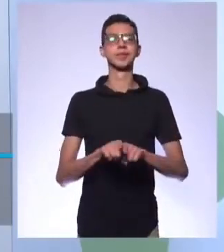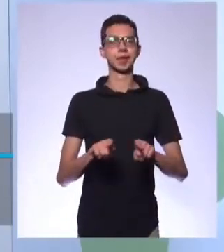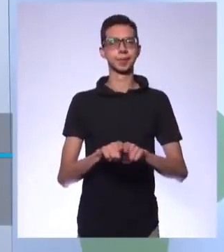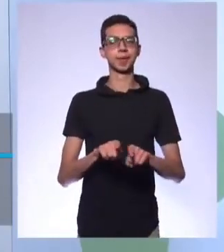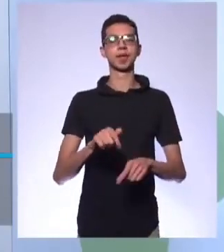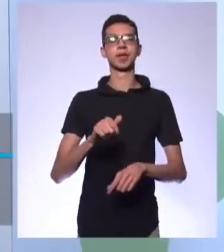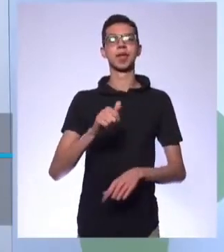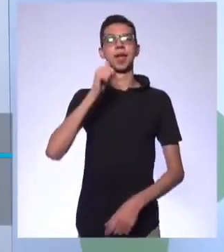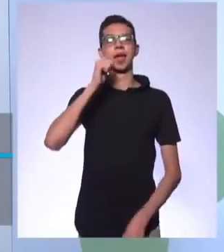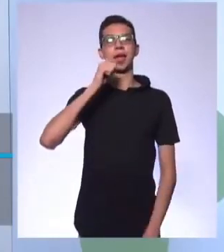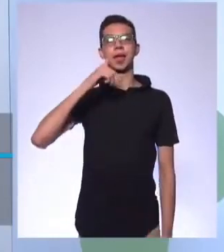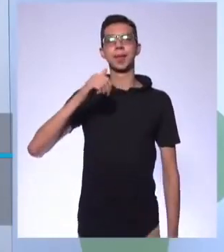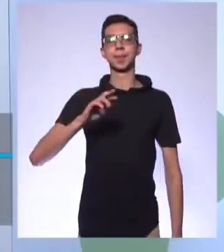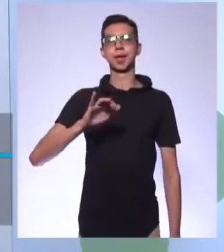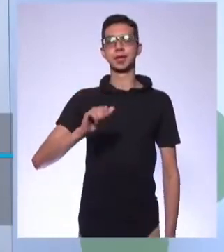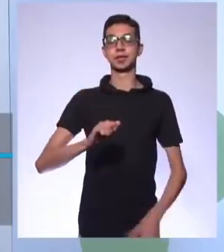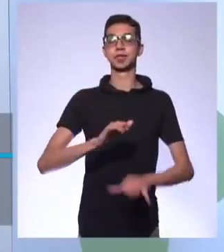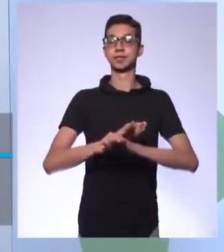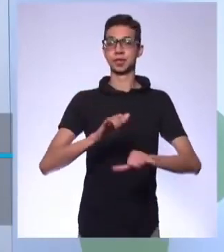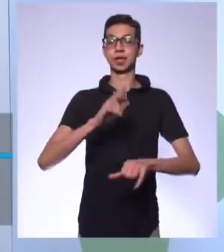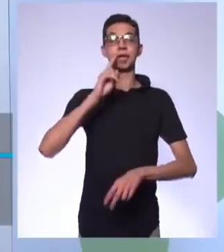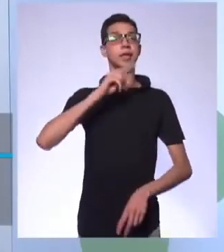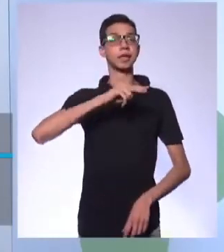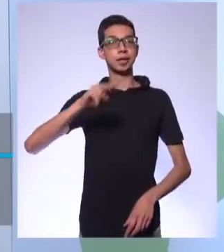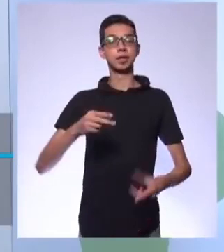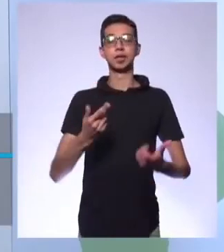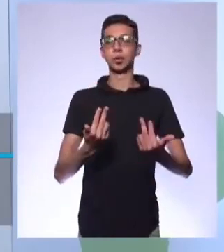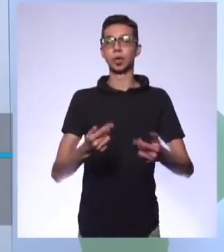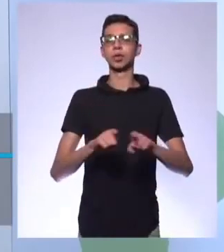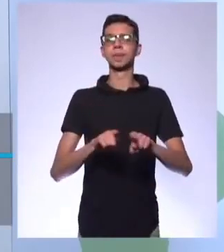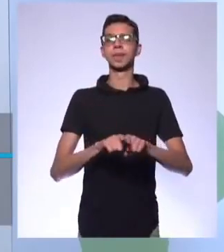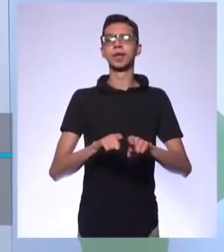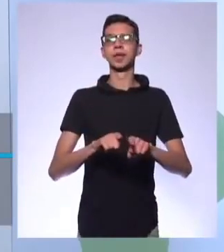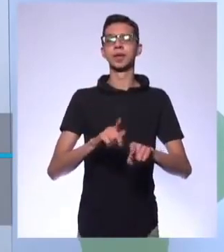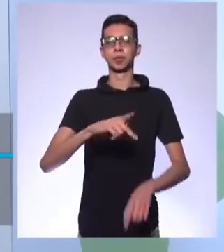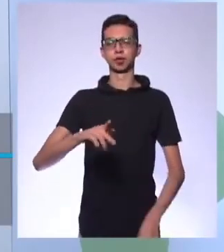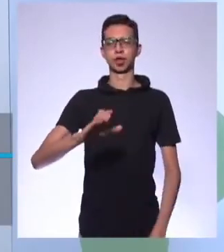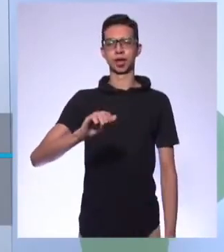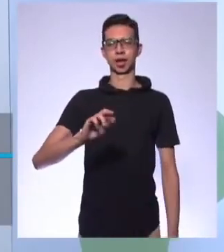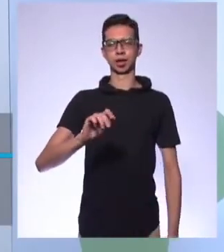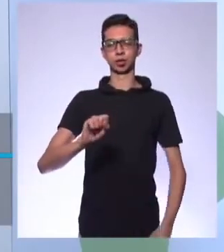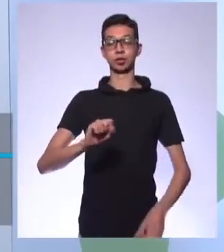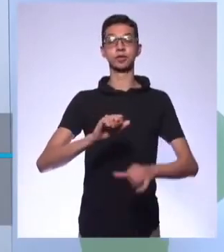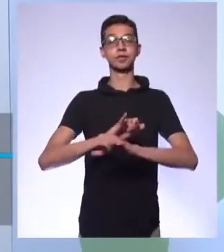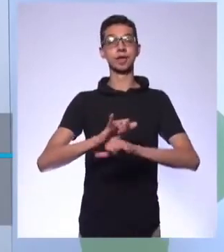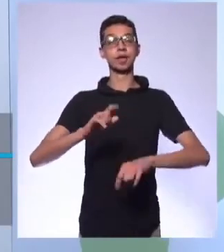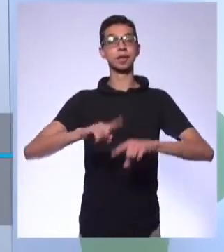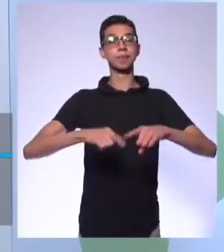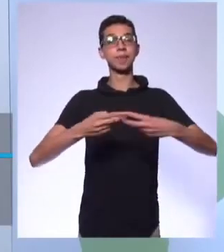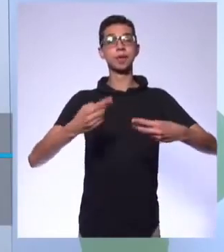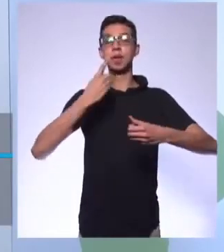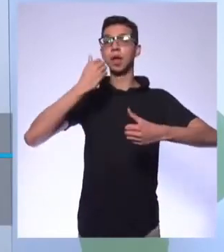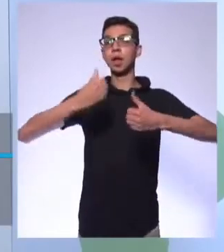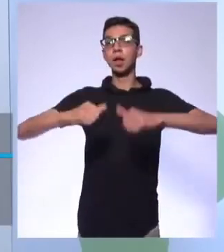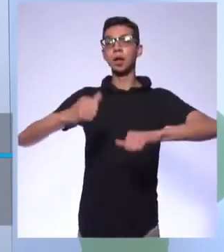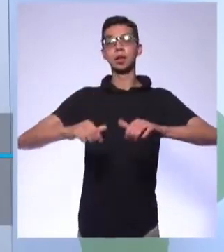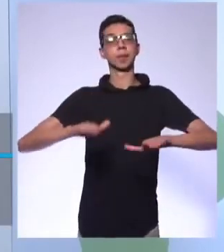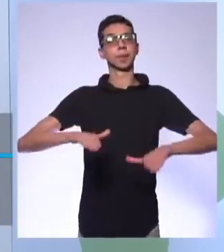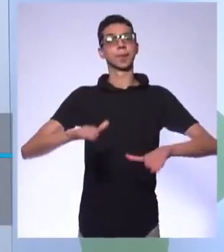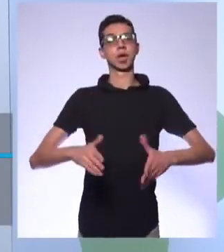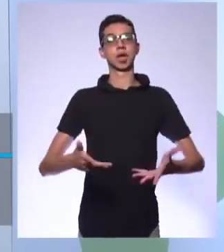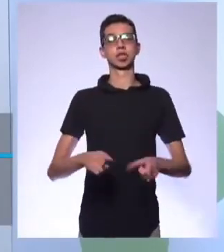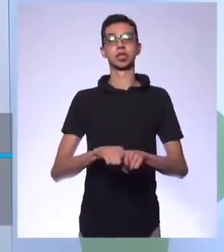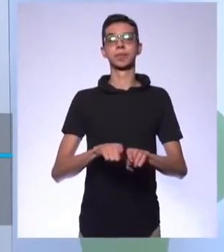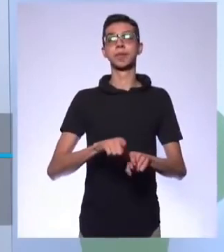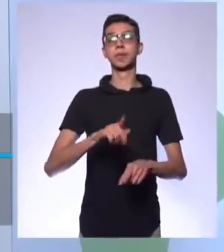resenhas. O João Carlos diz, análises, depende do material. A Luana diz, pergunta para outras pessoas que já usaram.